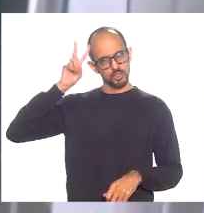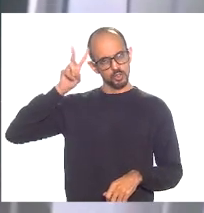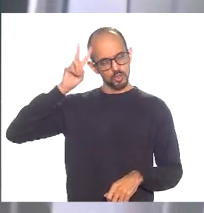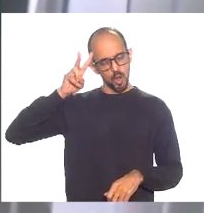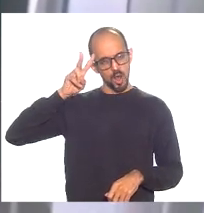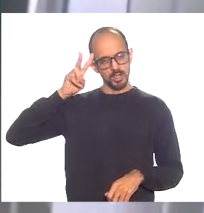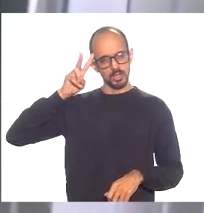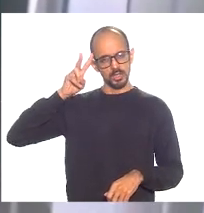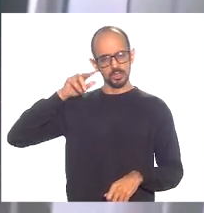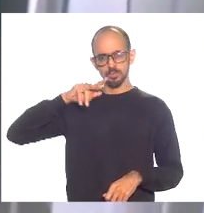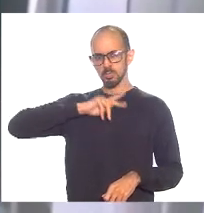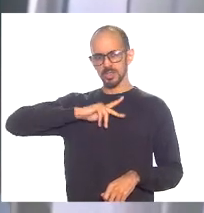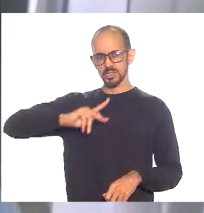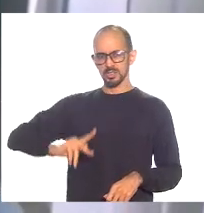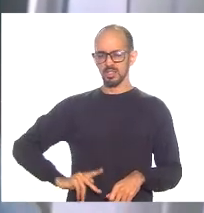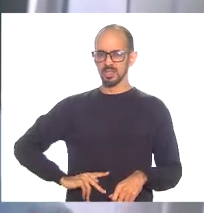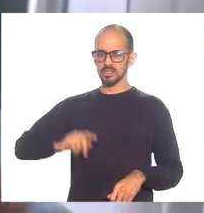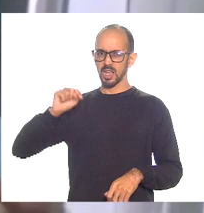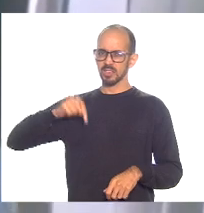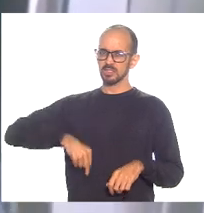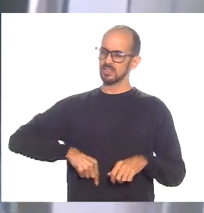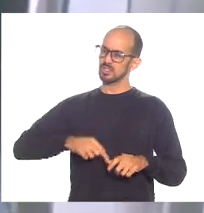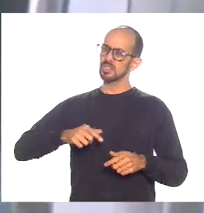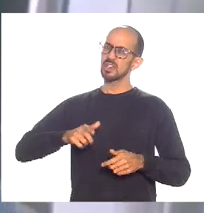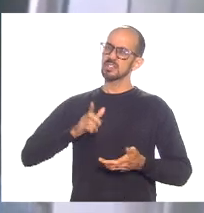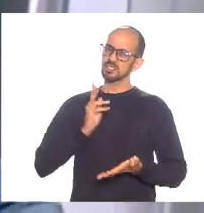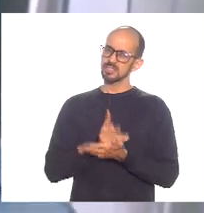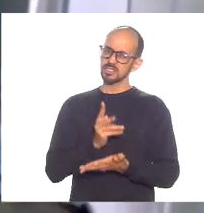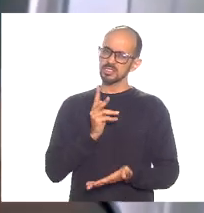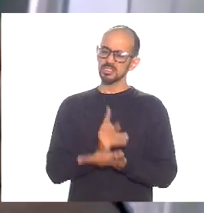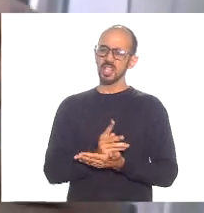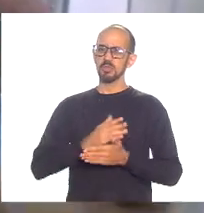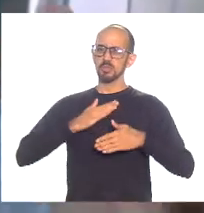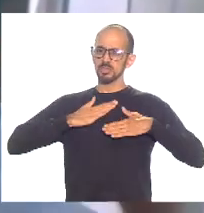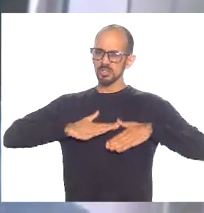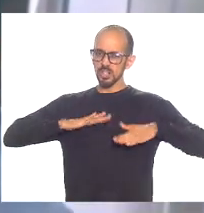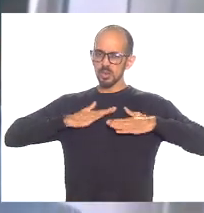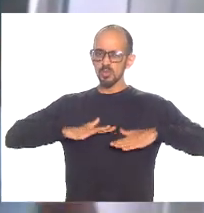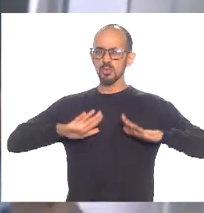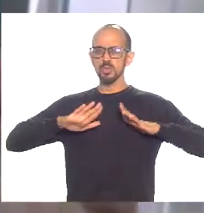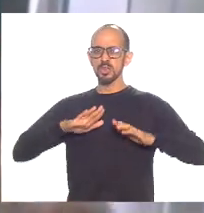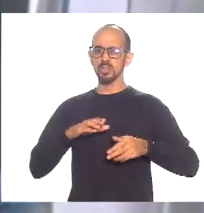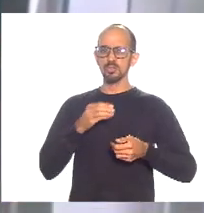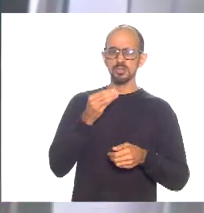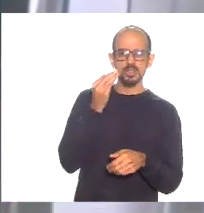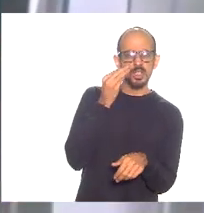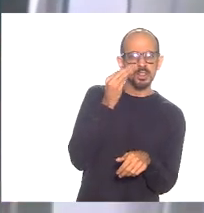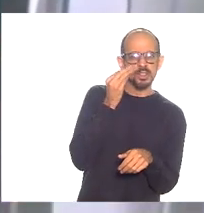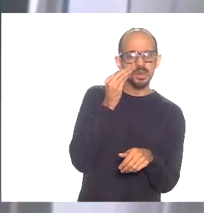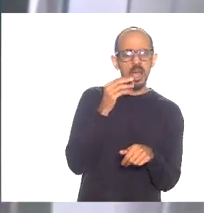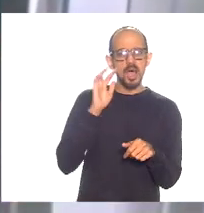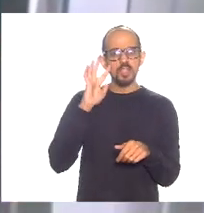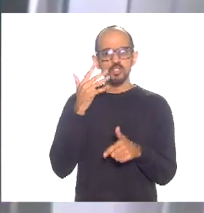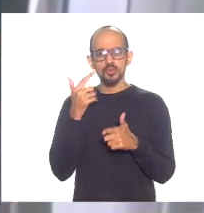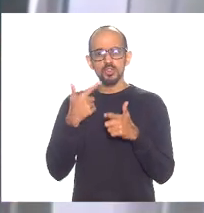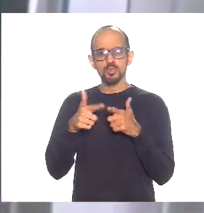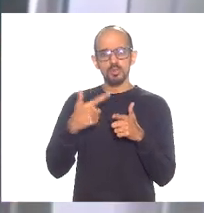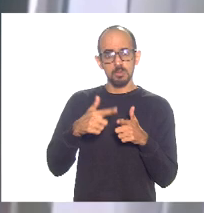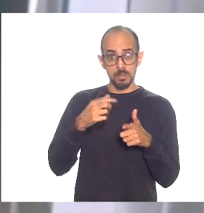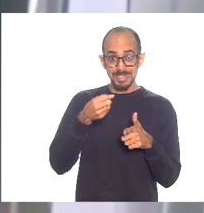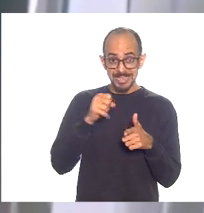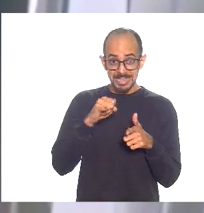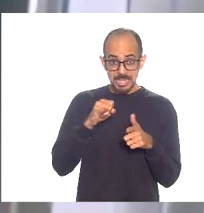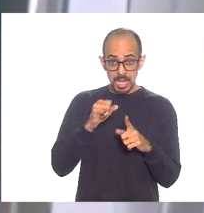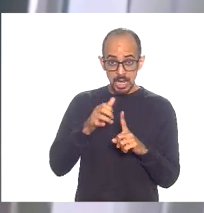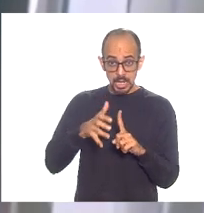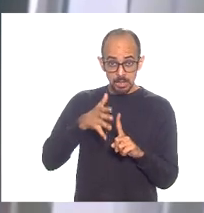casa de forma mediadora, buscando dirimir tensionamentos. Então, se ele traz esta questão hoje